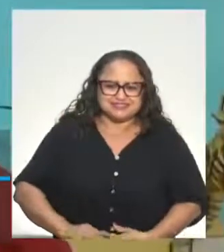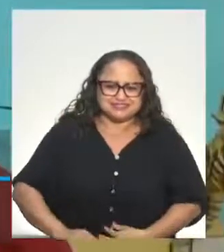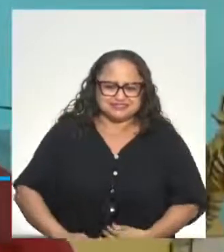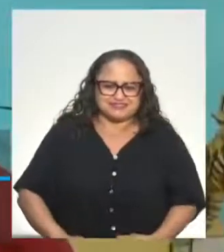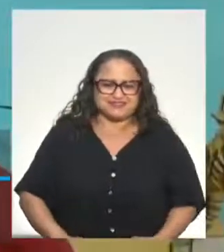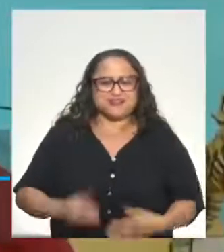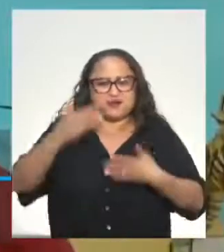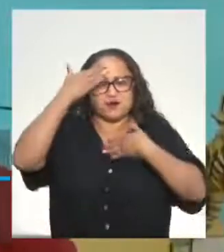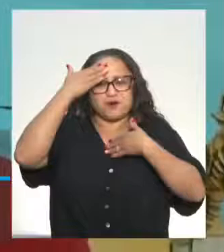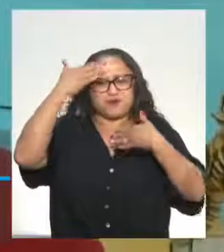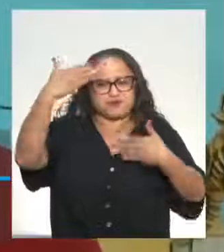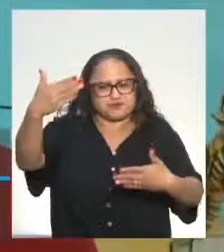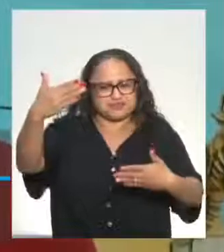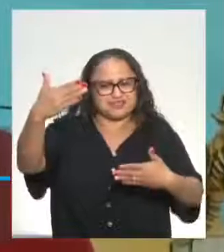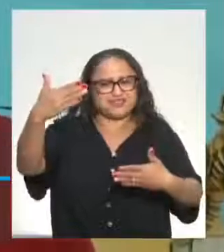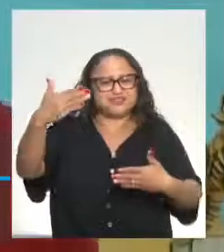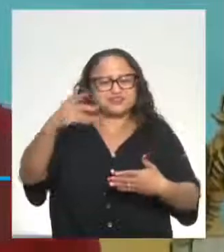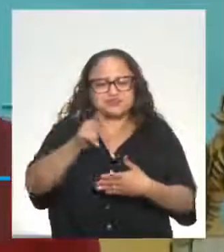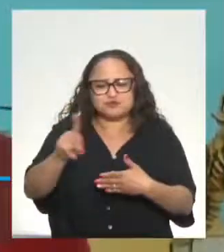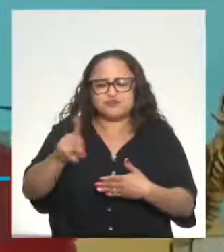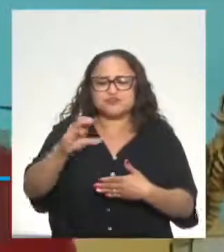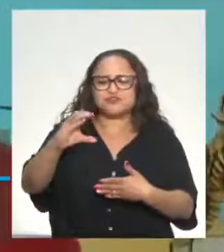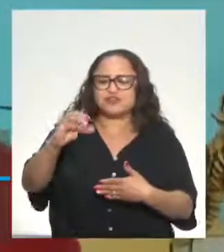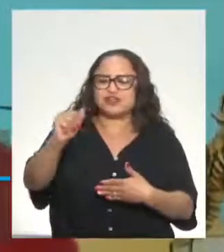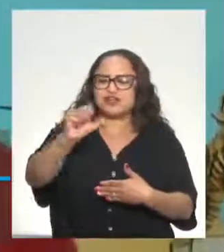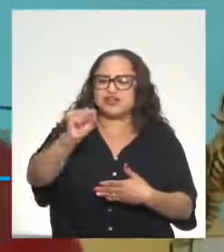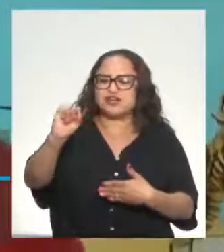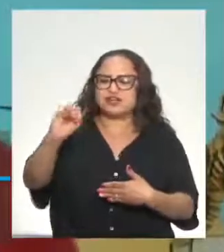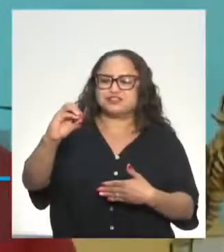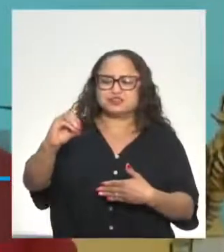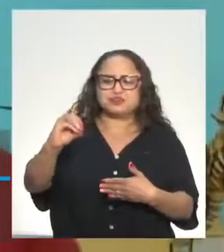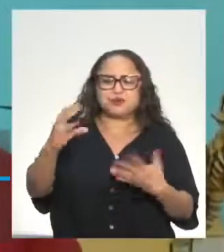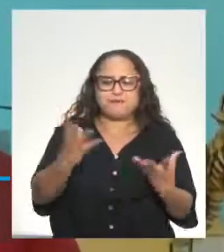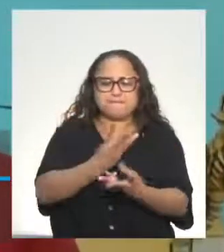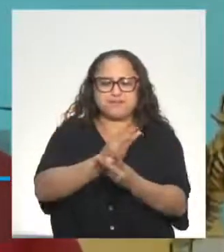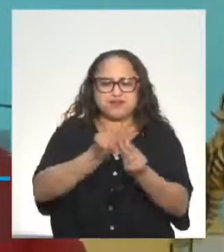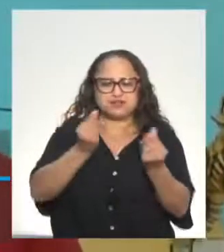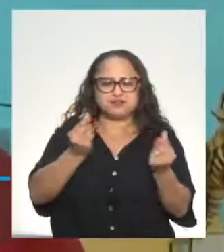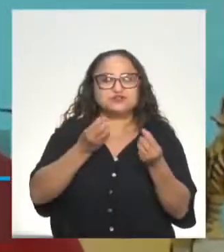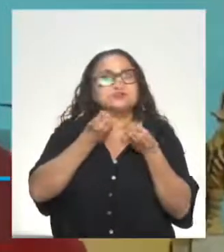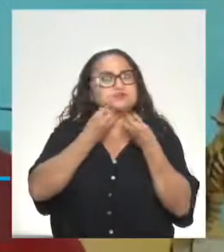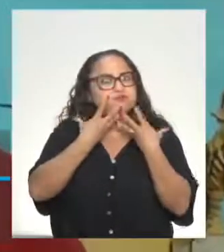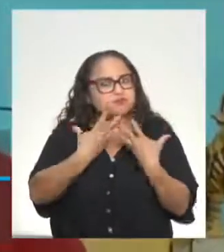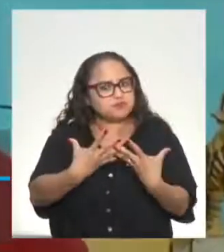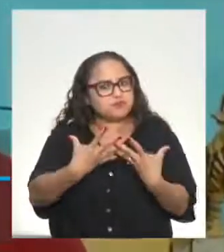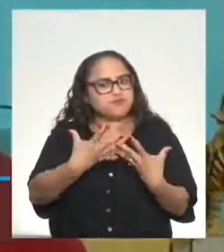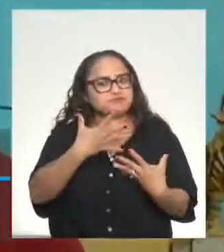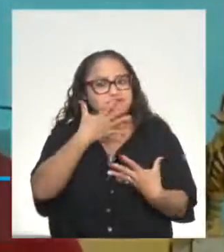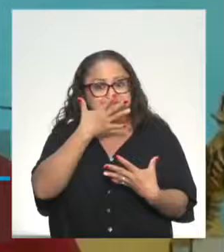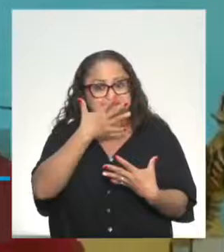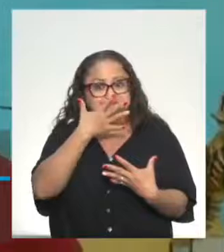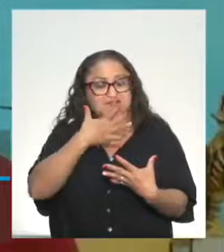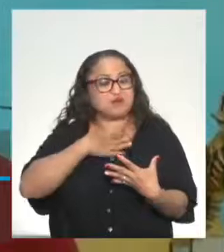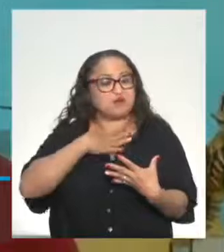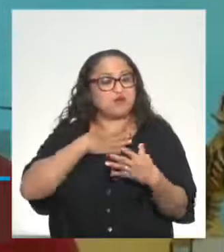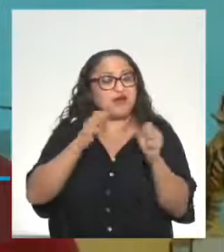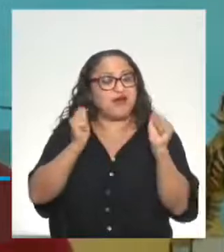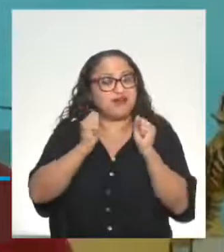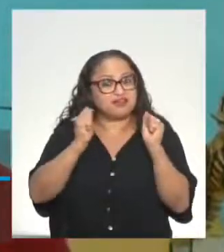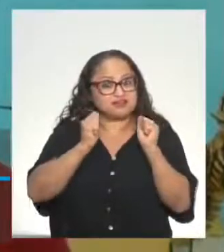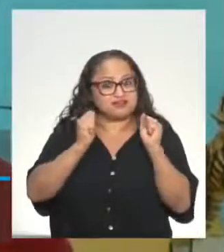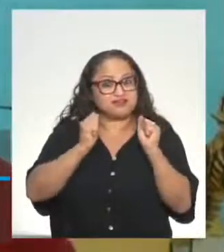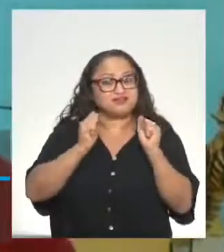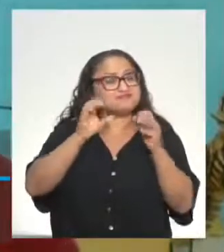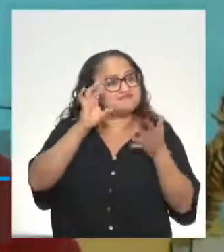Obrigado, professor. Obrigado, professor Katsu. Incrível. Muito bom, fantástico, adorei aí, tenho certeza